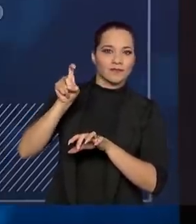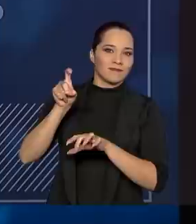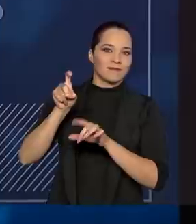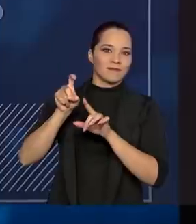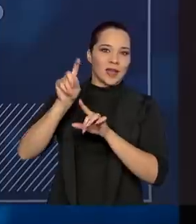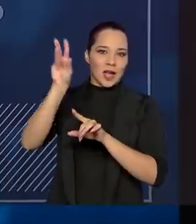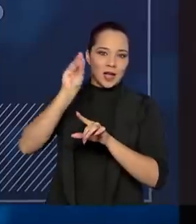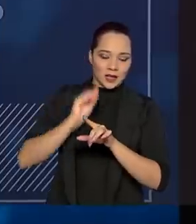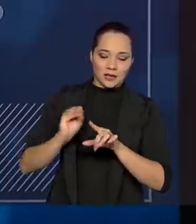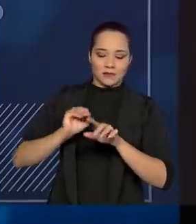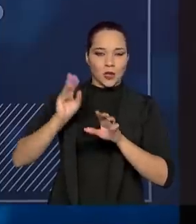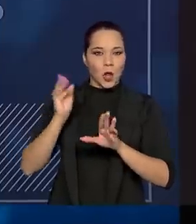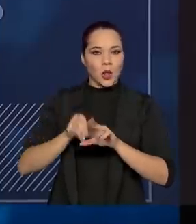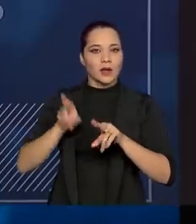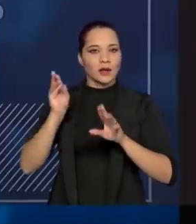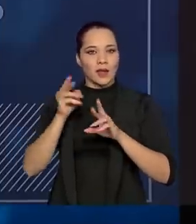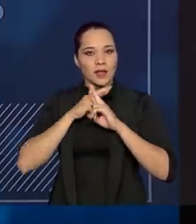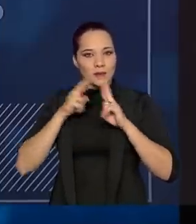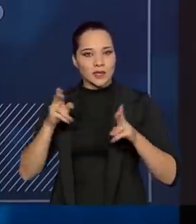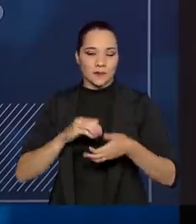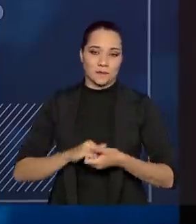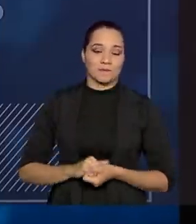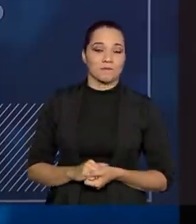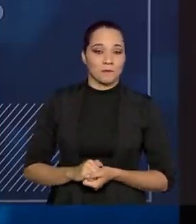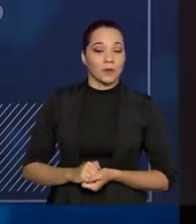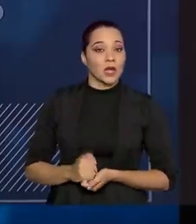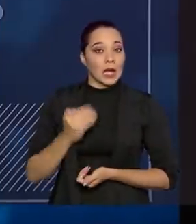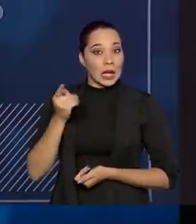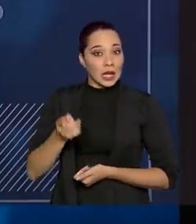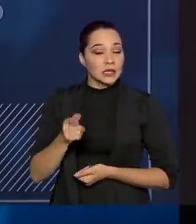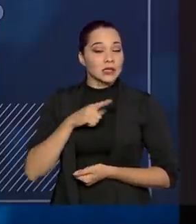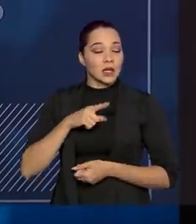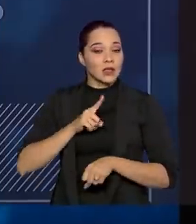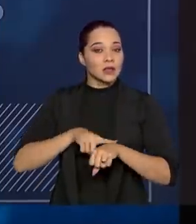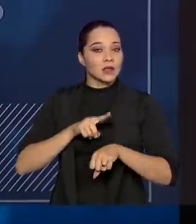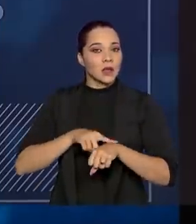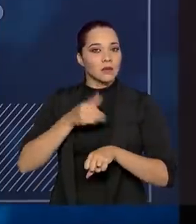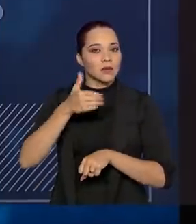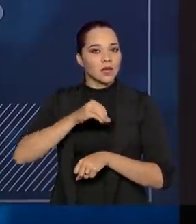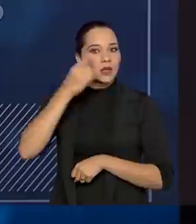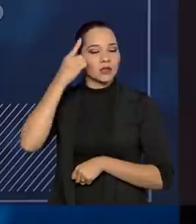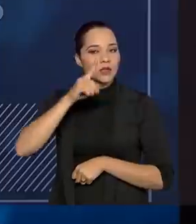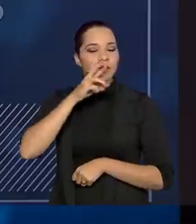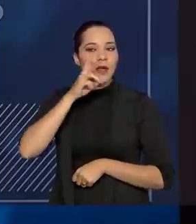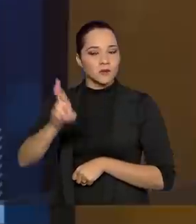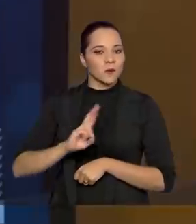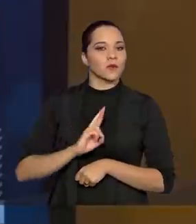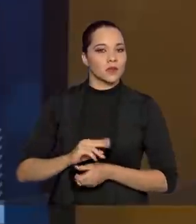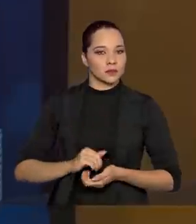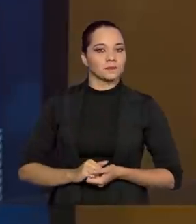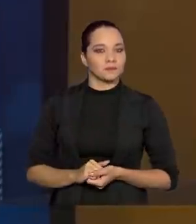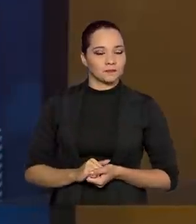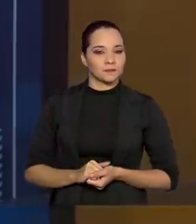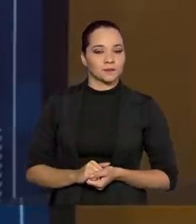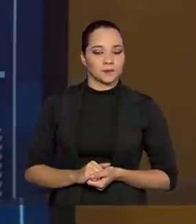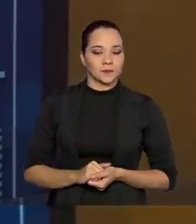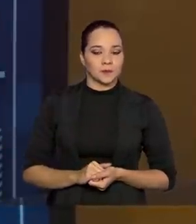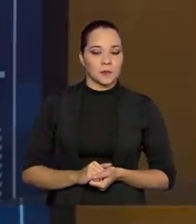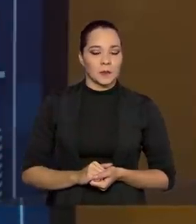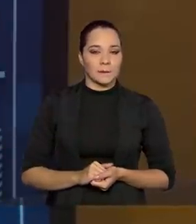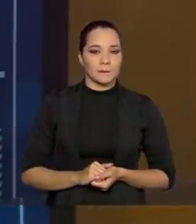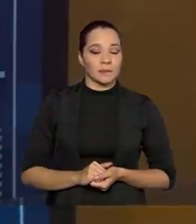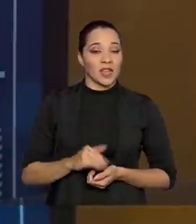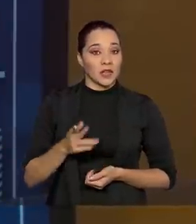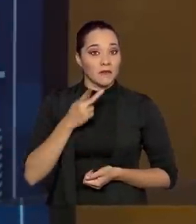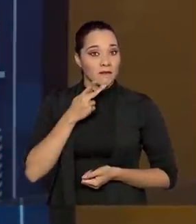você registra a sua reclamação. Esse fornecedor tem, no máximo, 10 dias para responder a sua reclamação. E